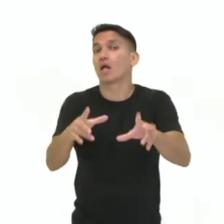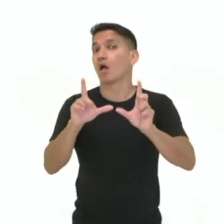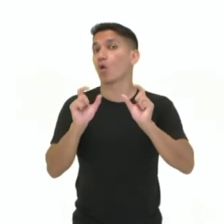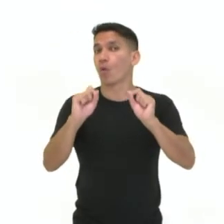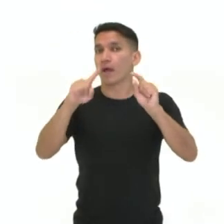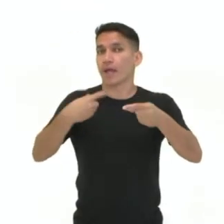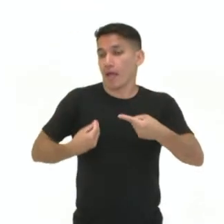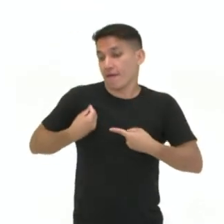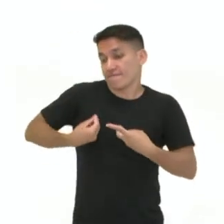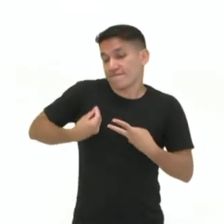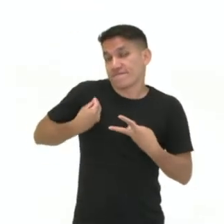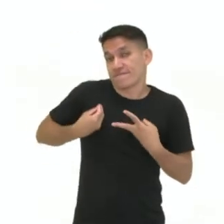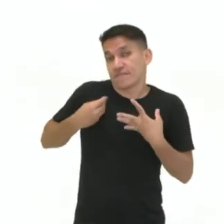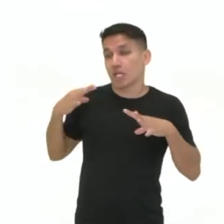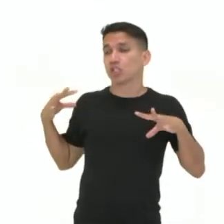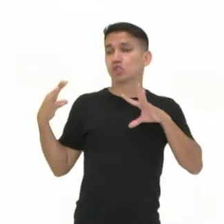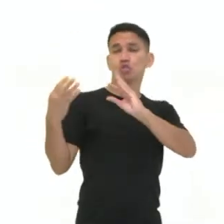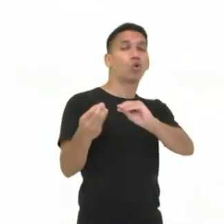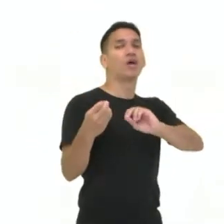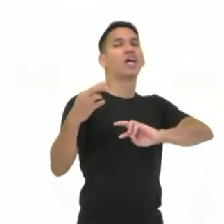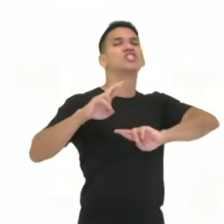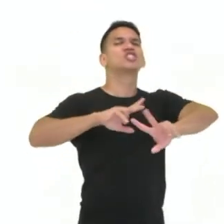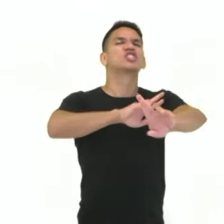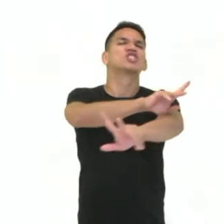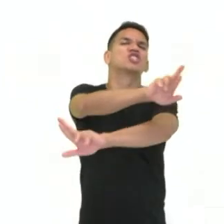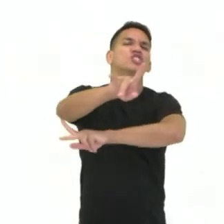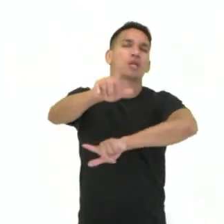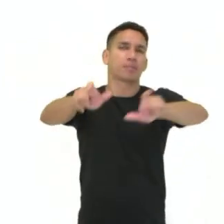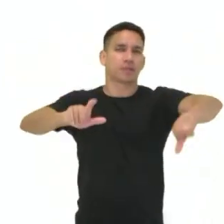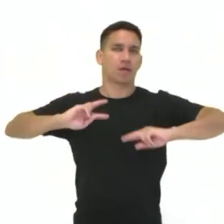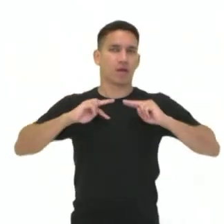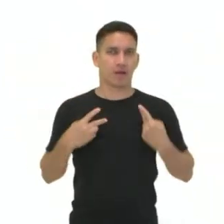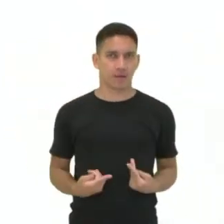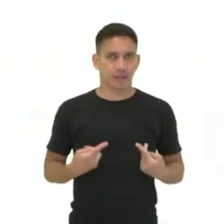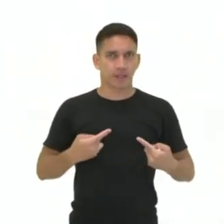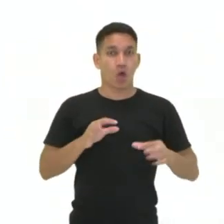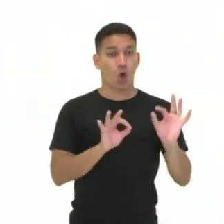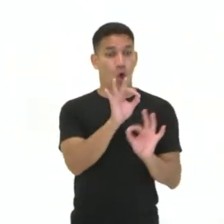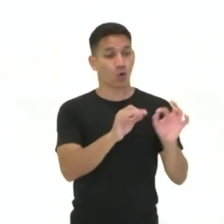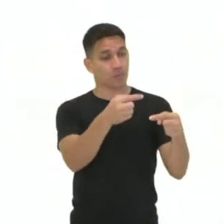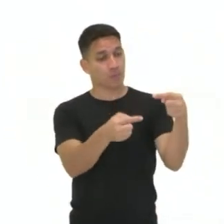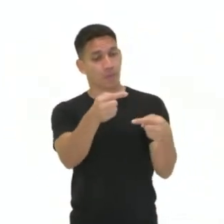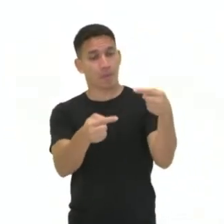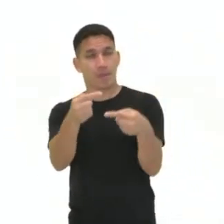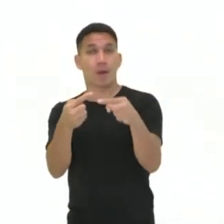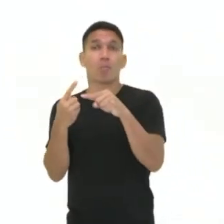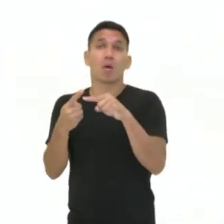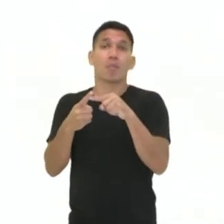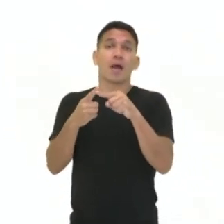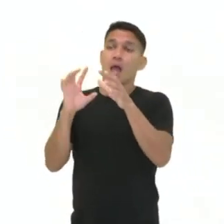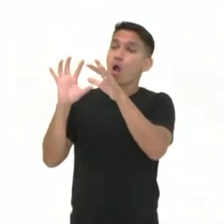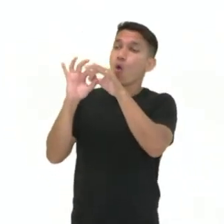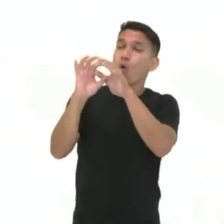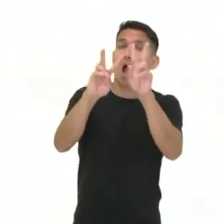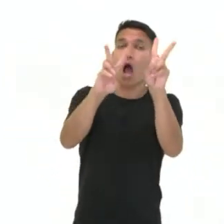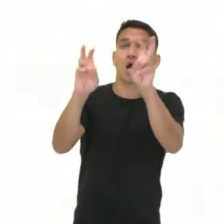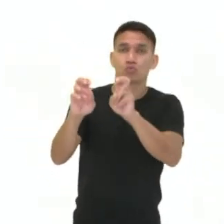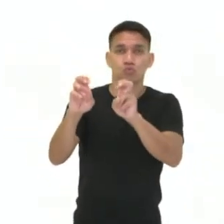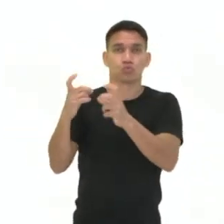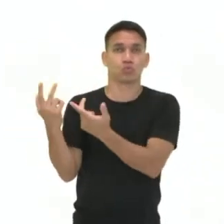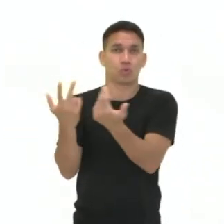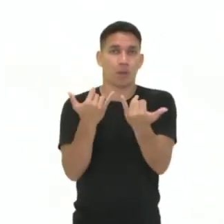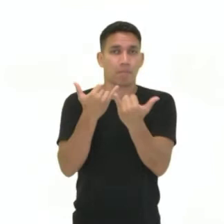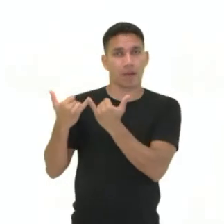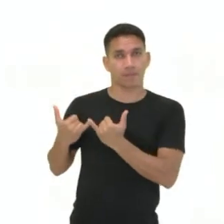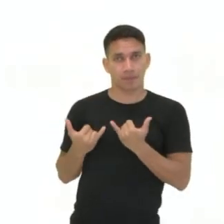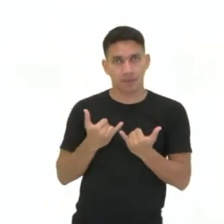entre diferentes. Os homens se organizam politicamente para certas coisas em comum, essenciais num caos